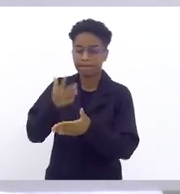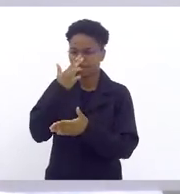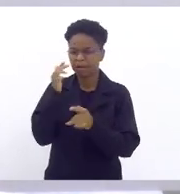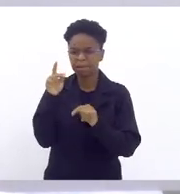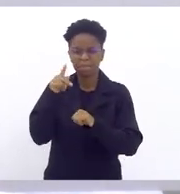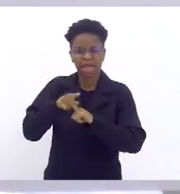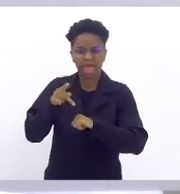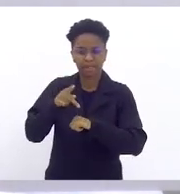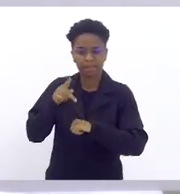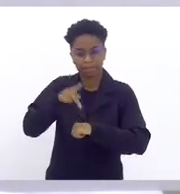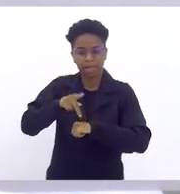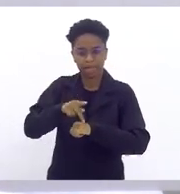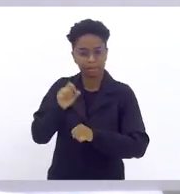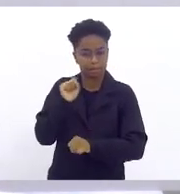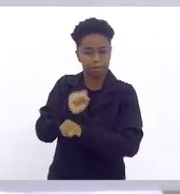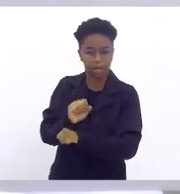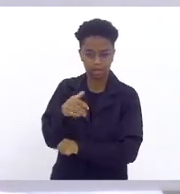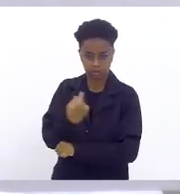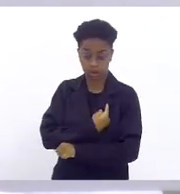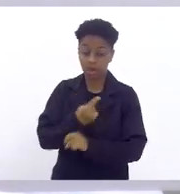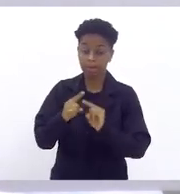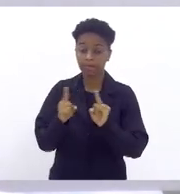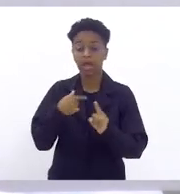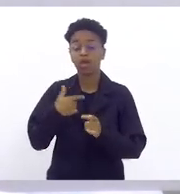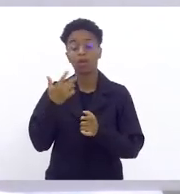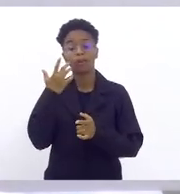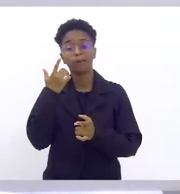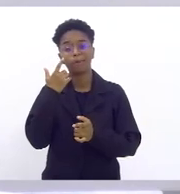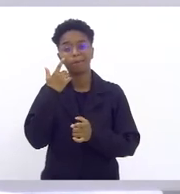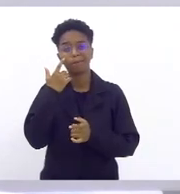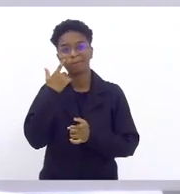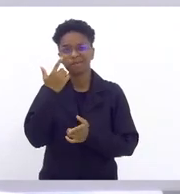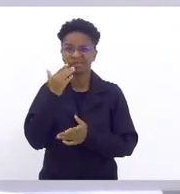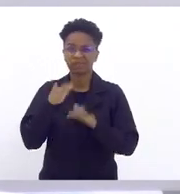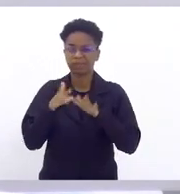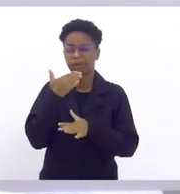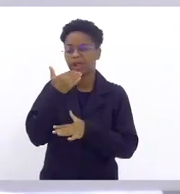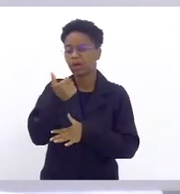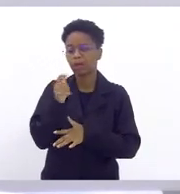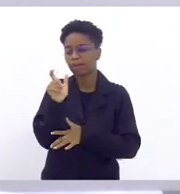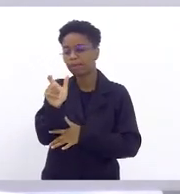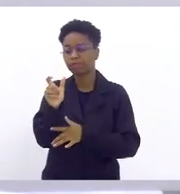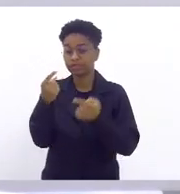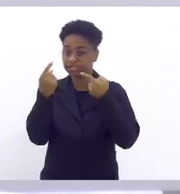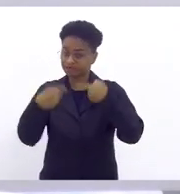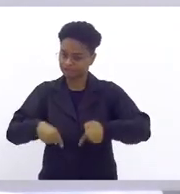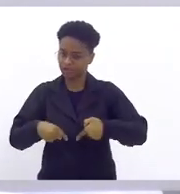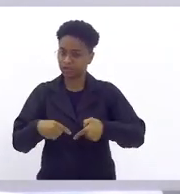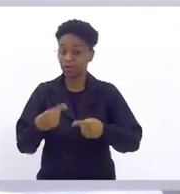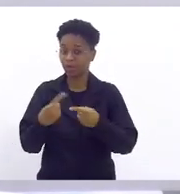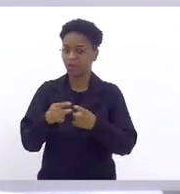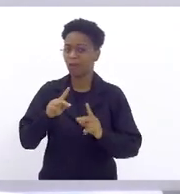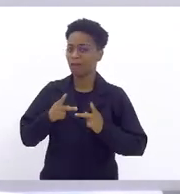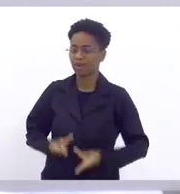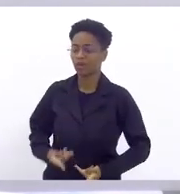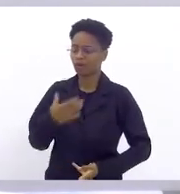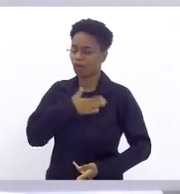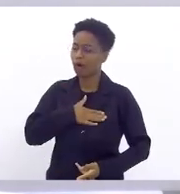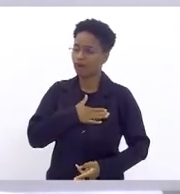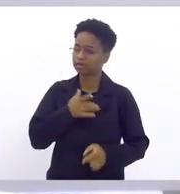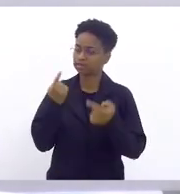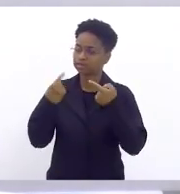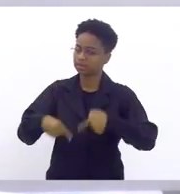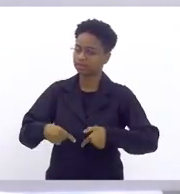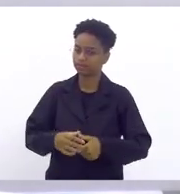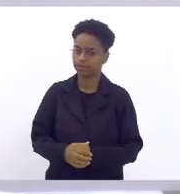nos paralisa Então prefiro encarar tudo como desafio e como desafio ser humano gosta né todo ser humano